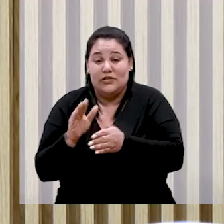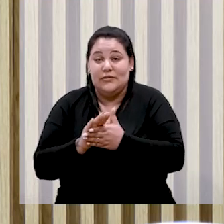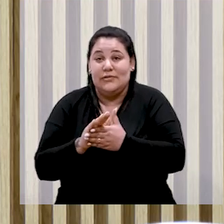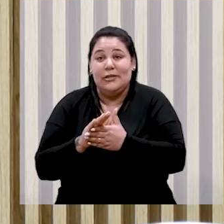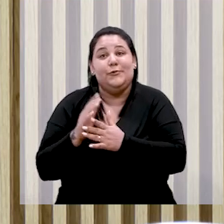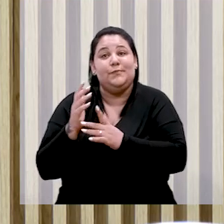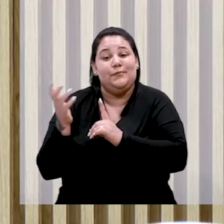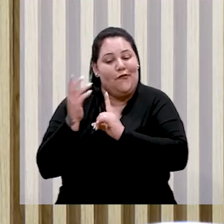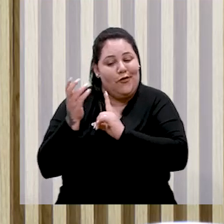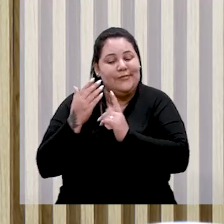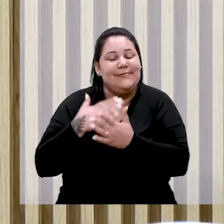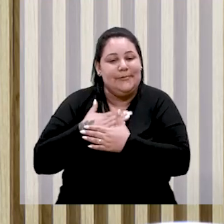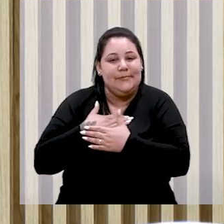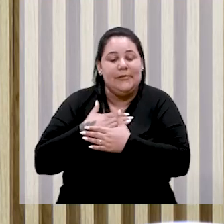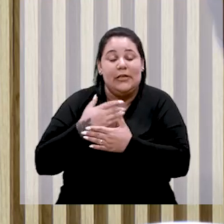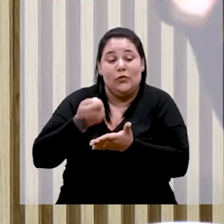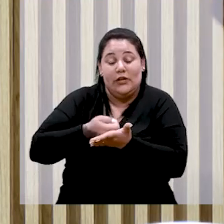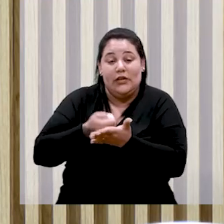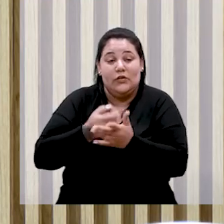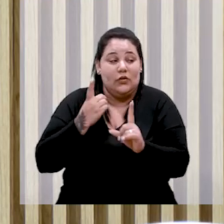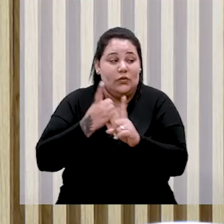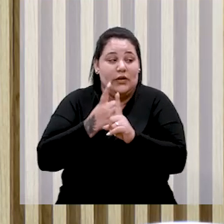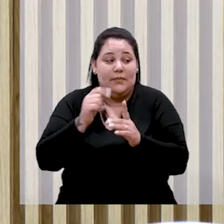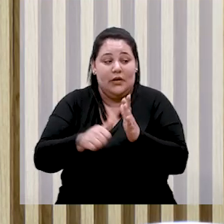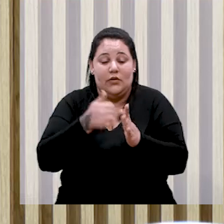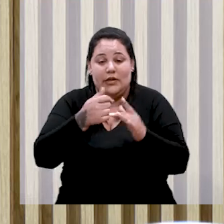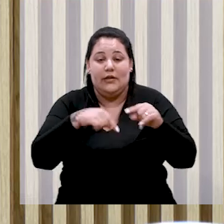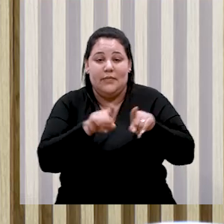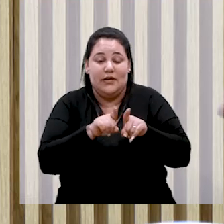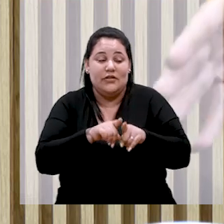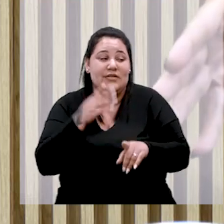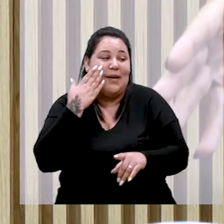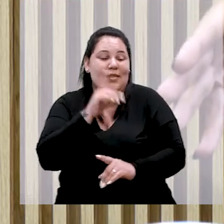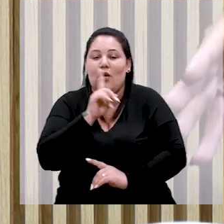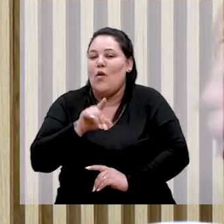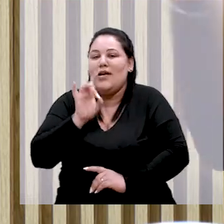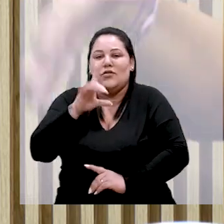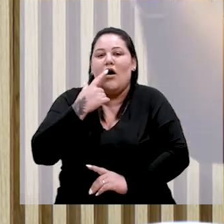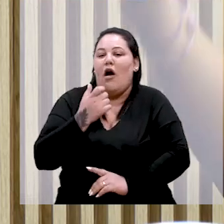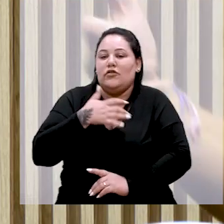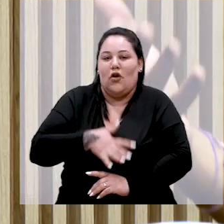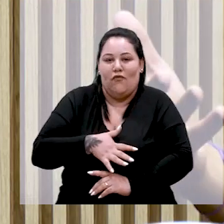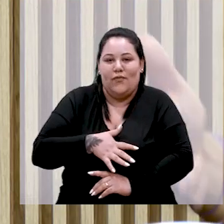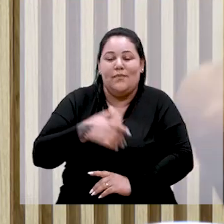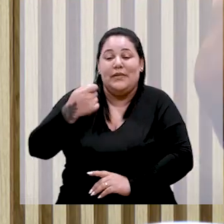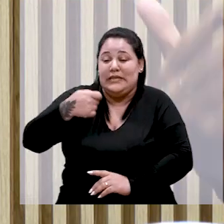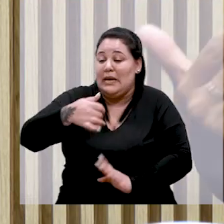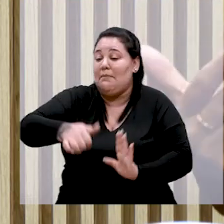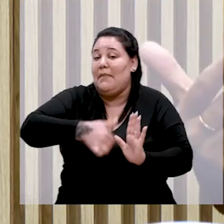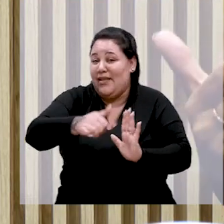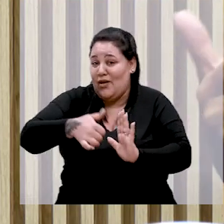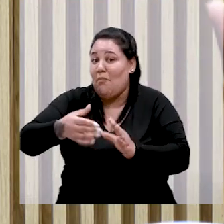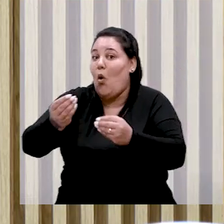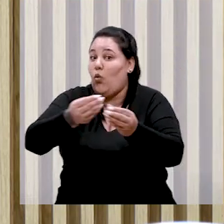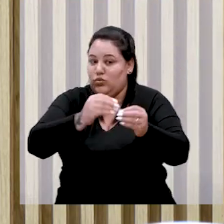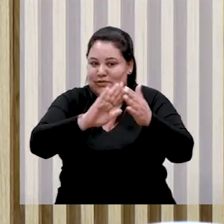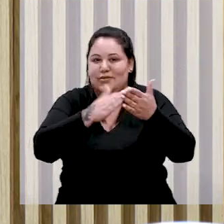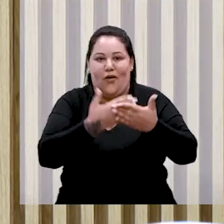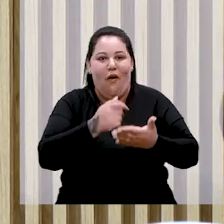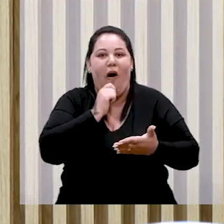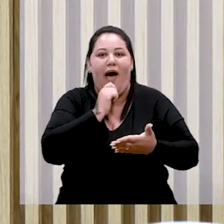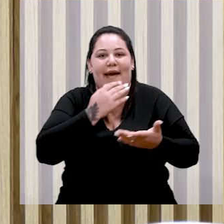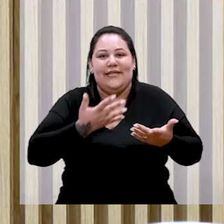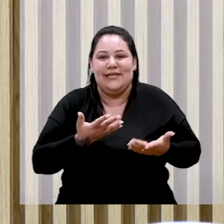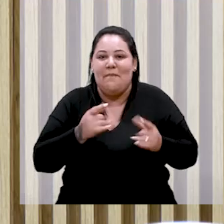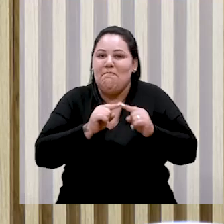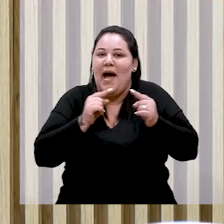me afeta profundamente, assim, eu busco as melhorias. E a gente sabe que não é só o Cristóvão, a gente precisa melhorar muitas escolas, né? Mas eu